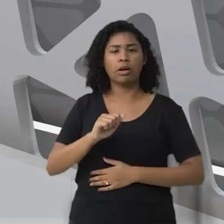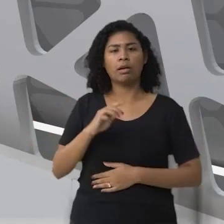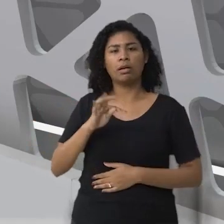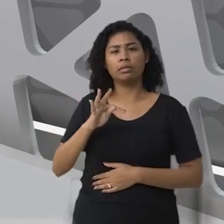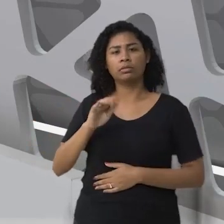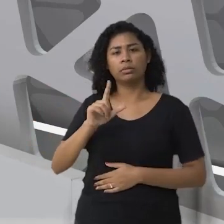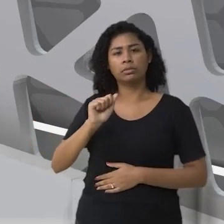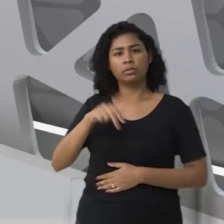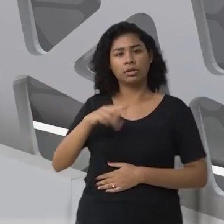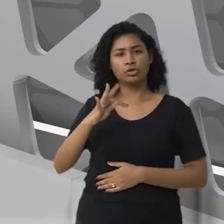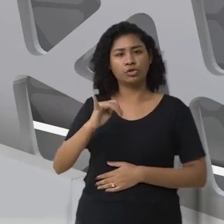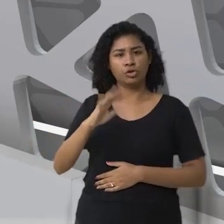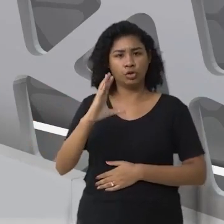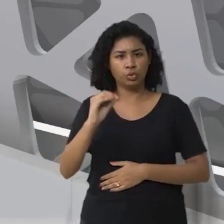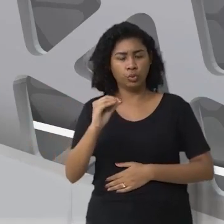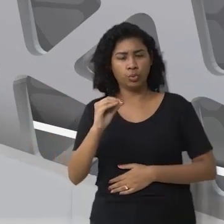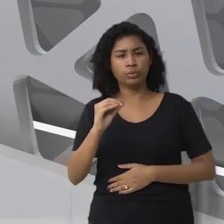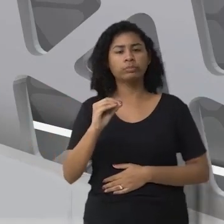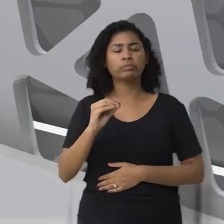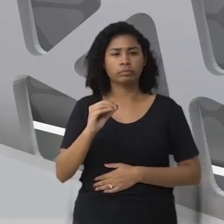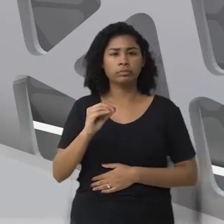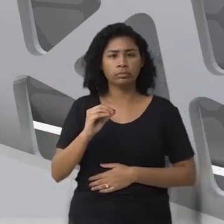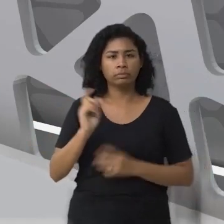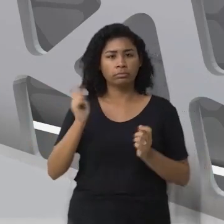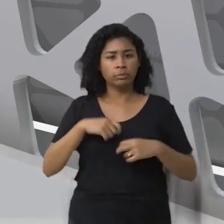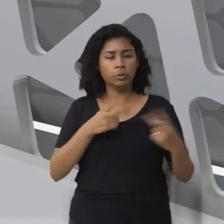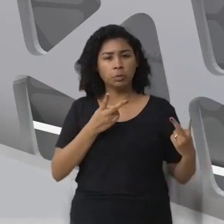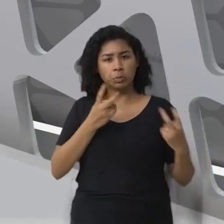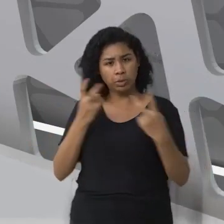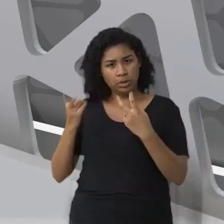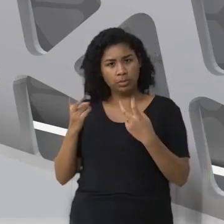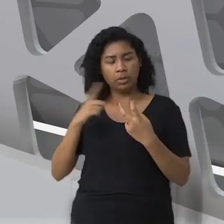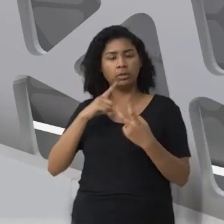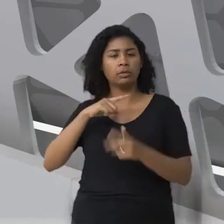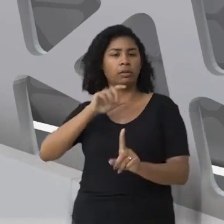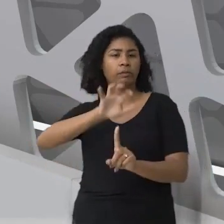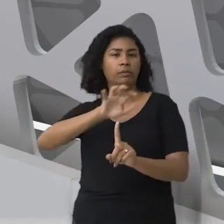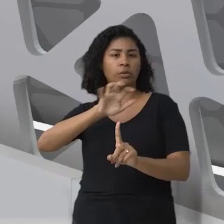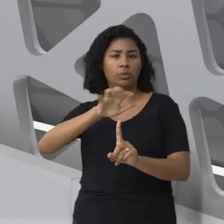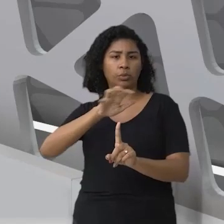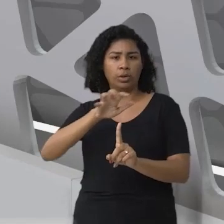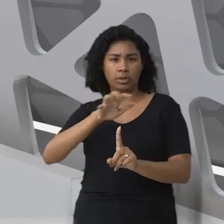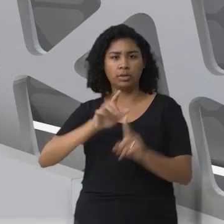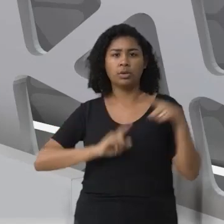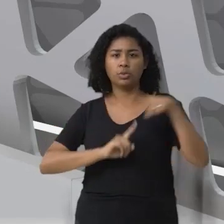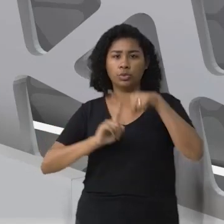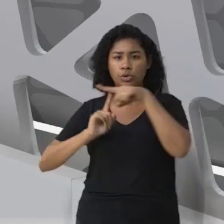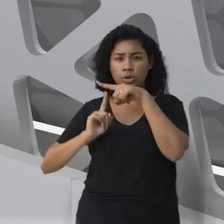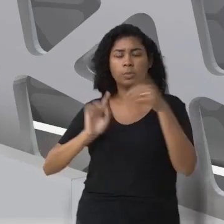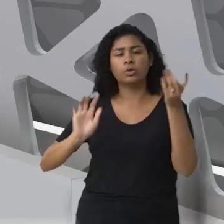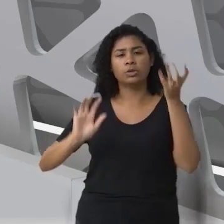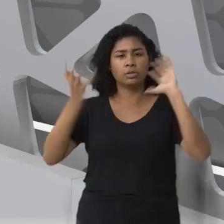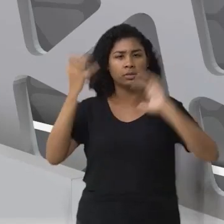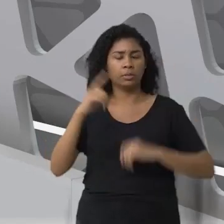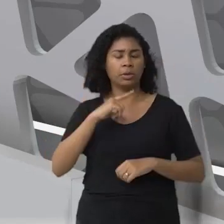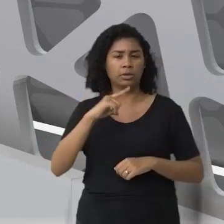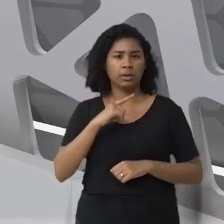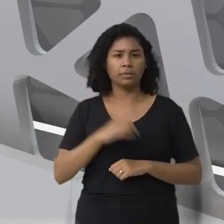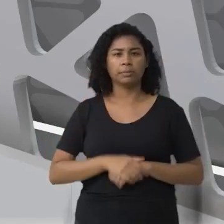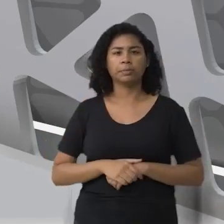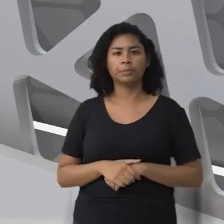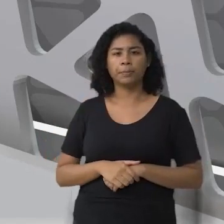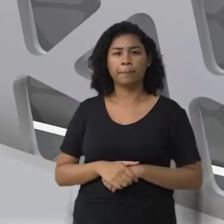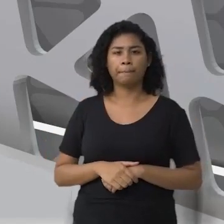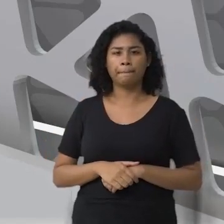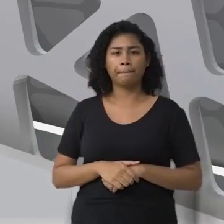ser banhado, né, pelo Oceano Atlântico, também acaba influenciando nos diferentes tipos de climas aqui no nosso